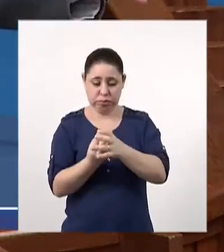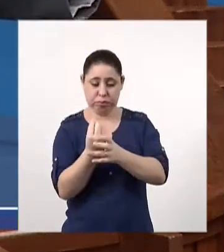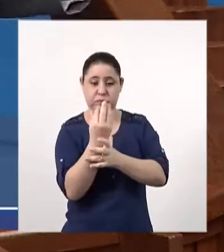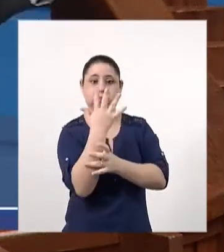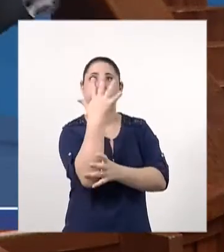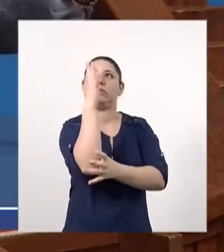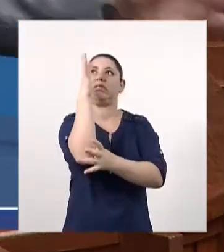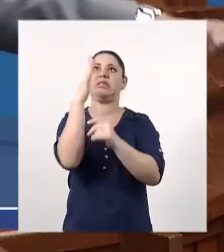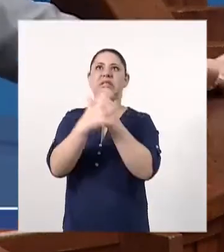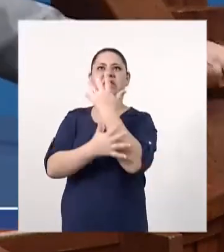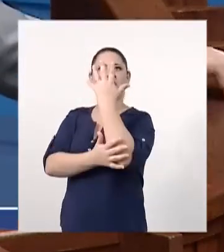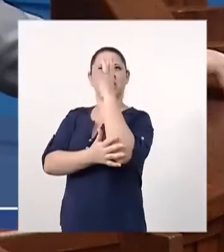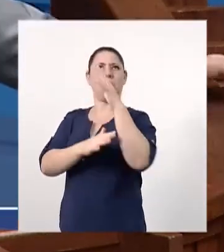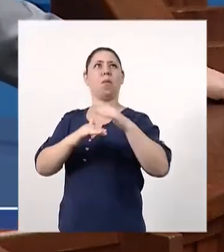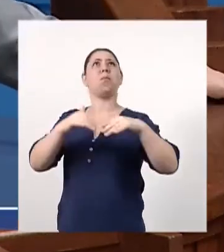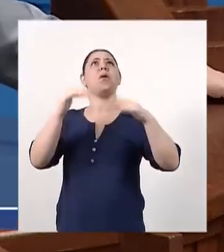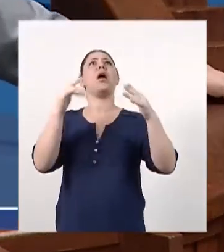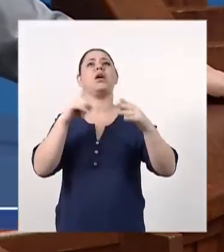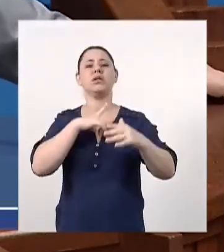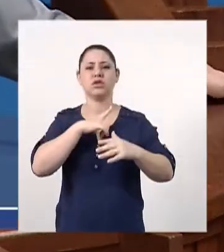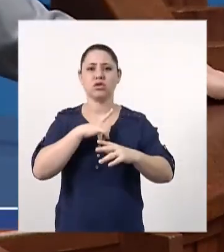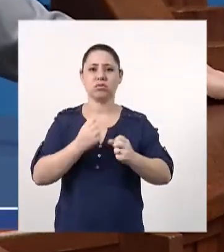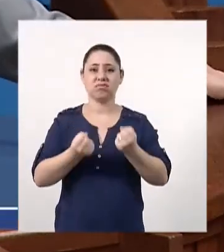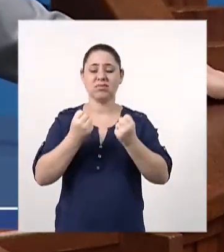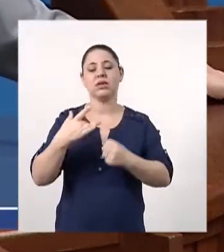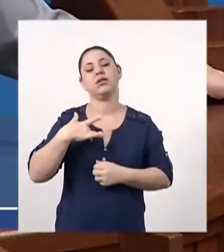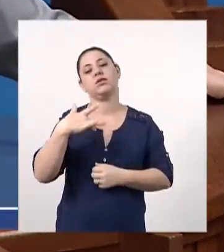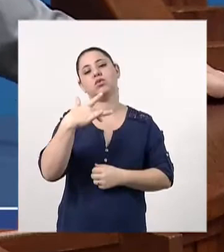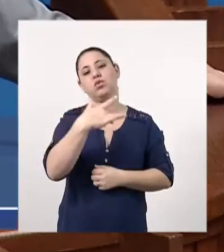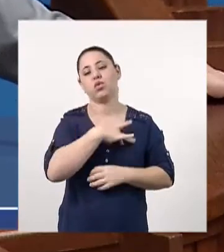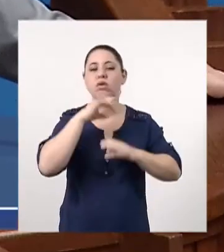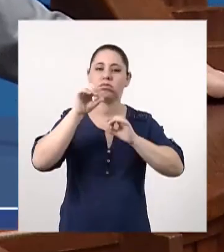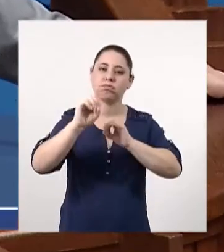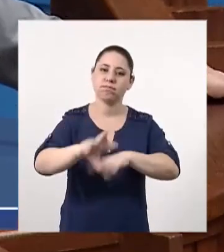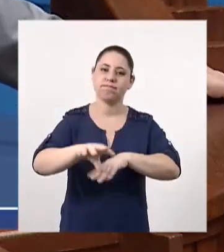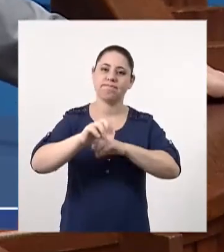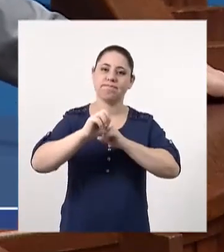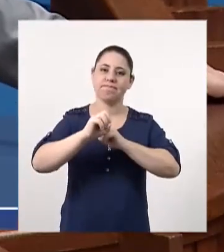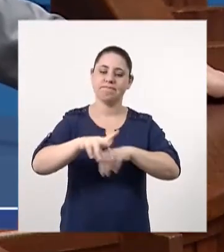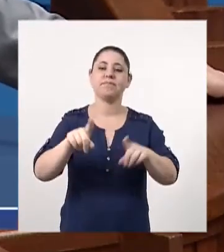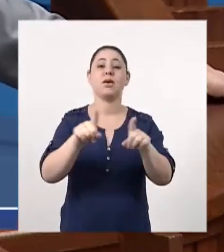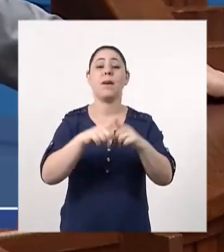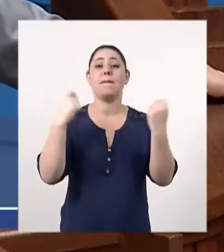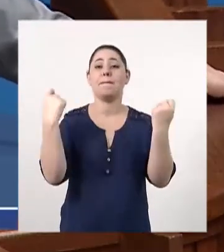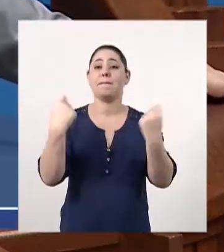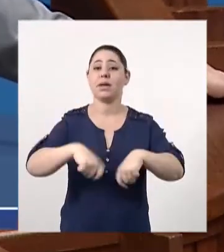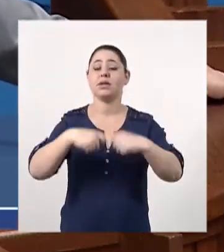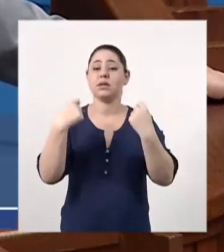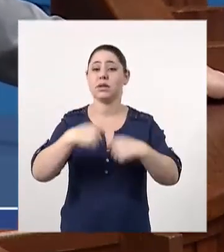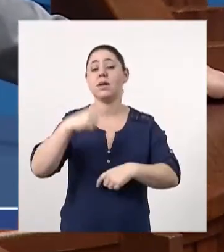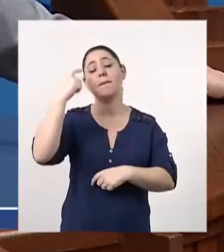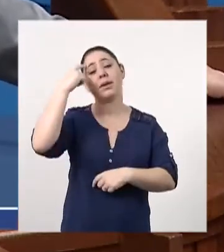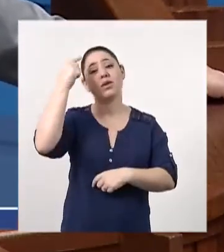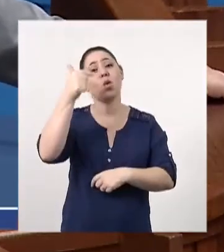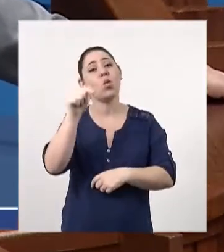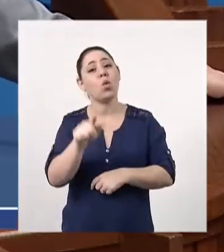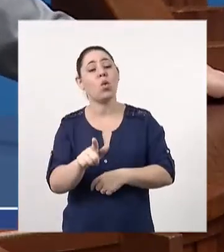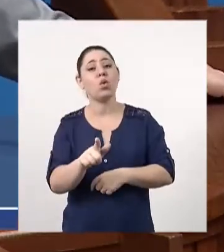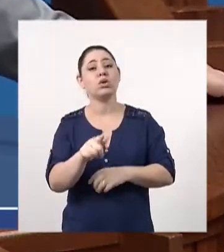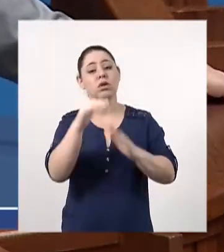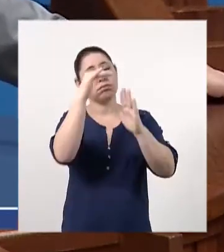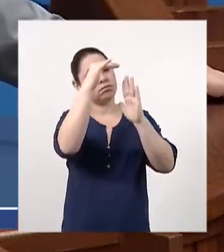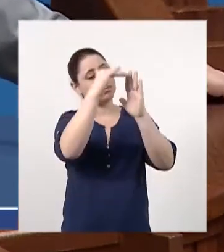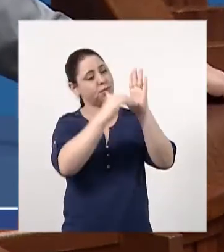e aí, de forma muito pesada, na saúde, na educação, e nós precisamos de repensar as pautas